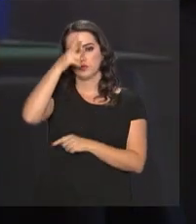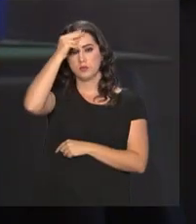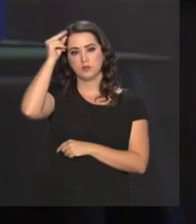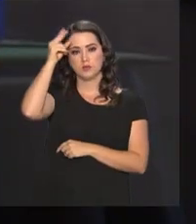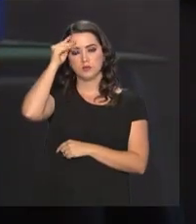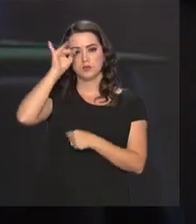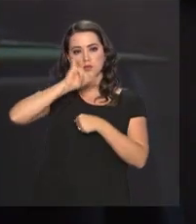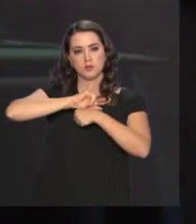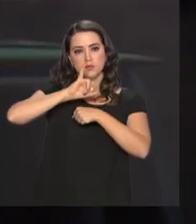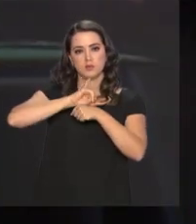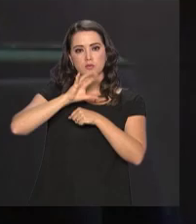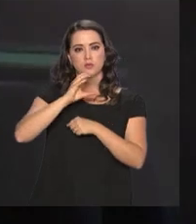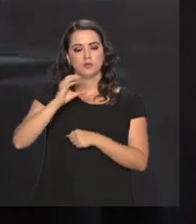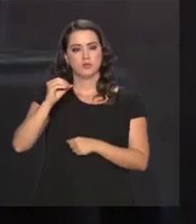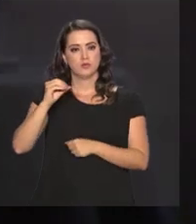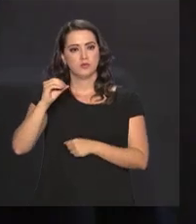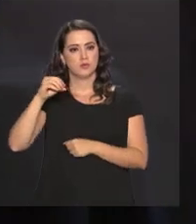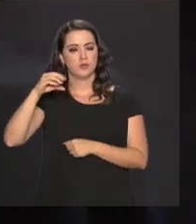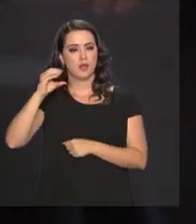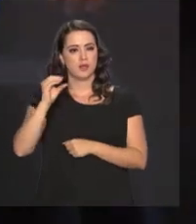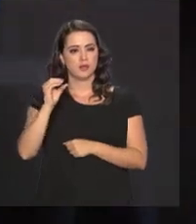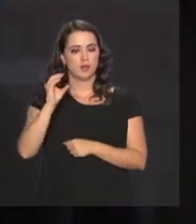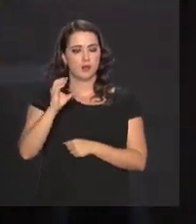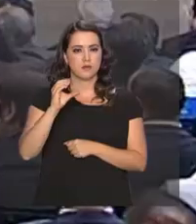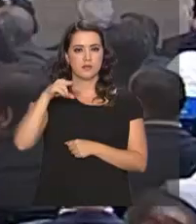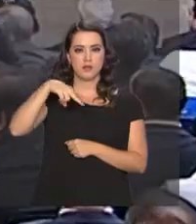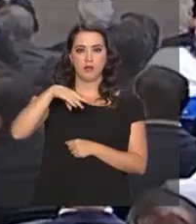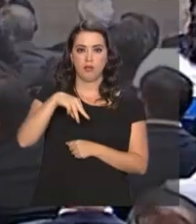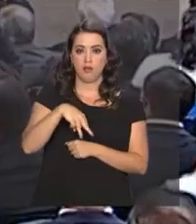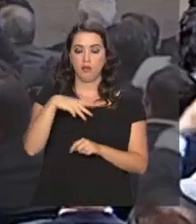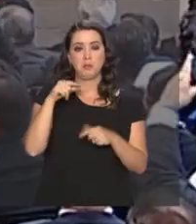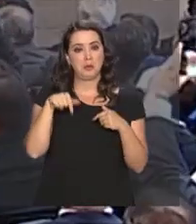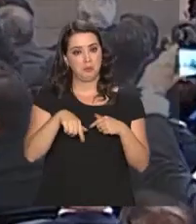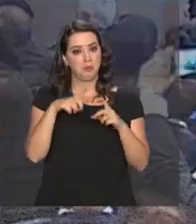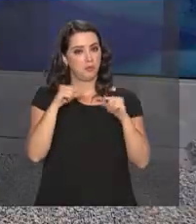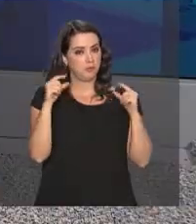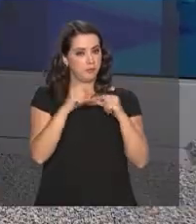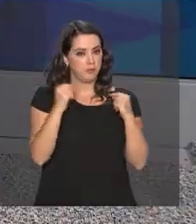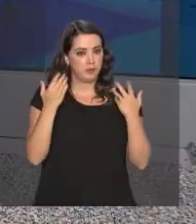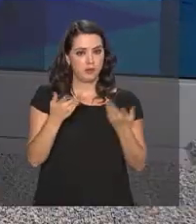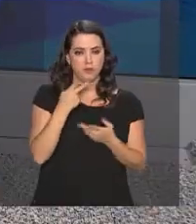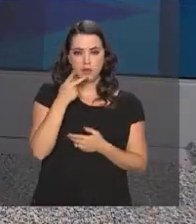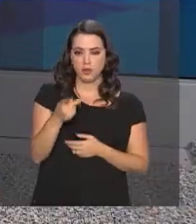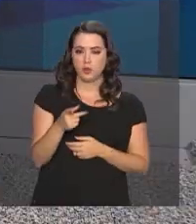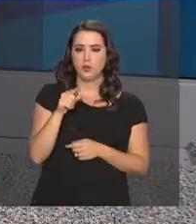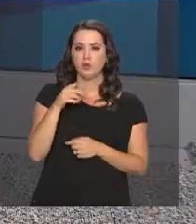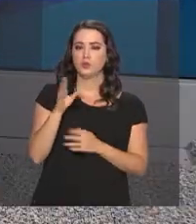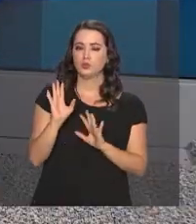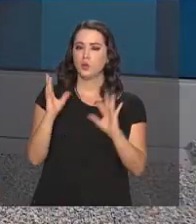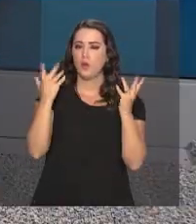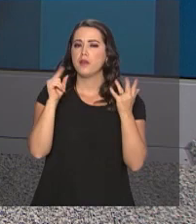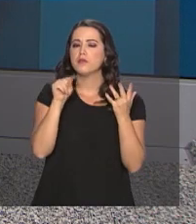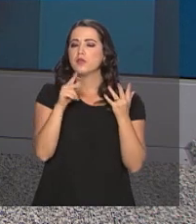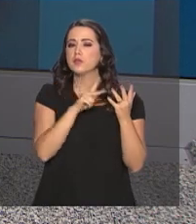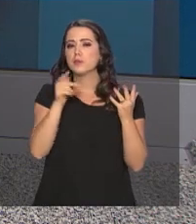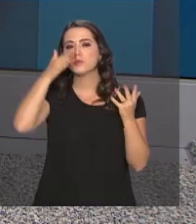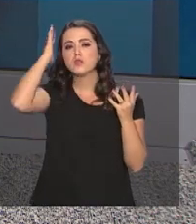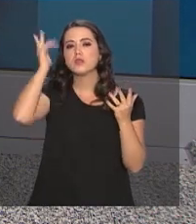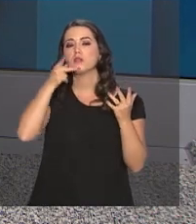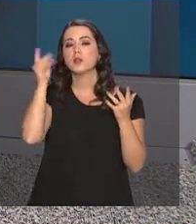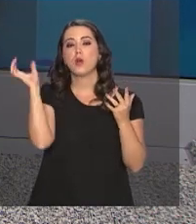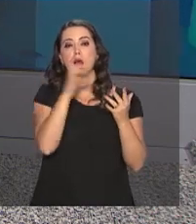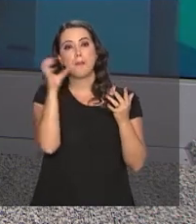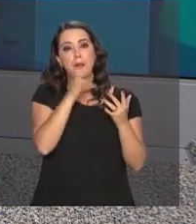prefeitos na sede da confederação nacional dos municípios aqui em brasília em discurso durante o evento o presidente michel temer